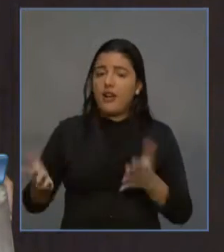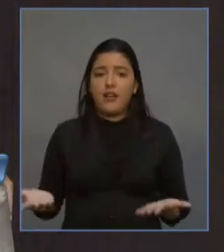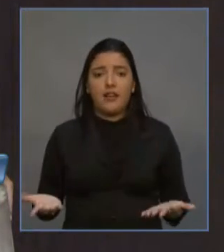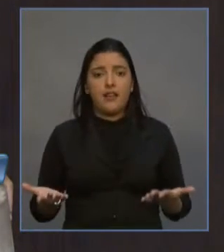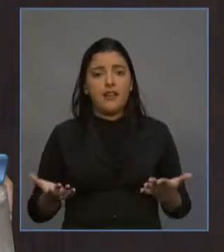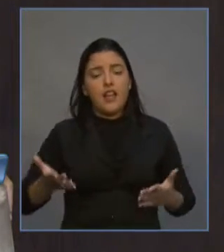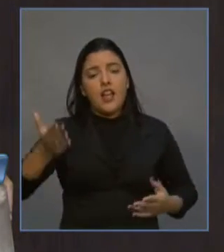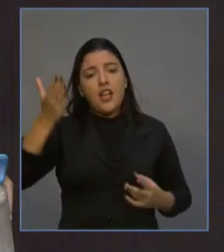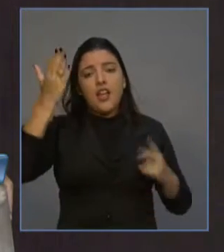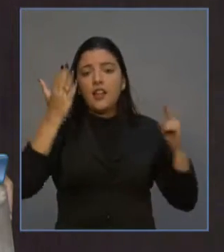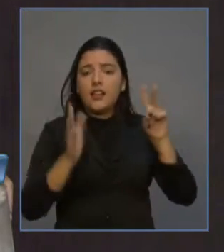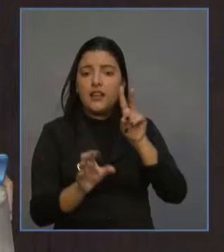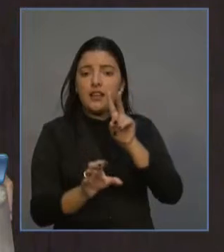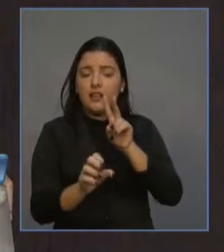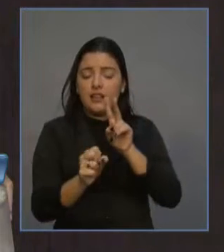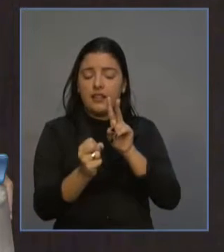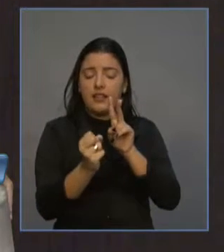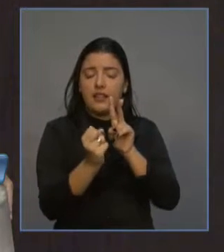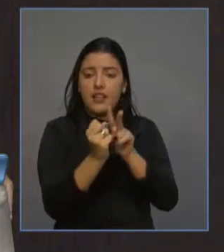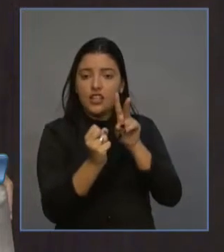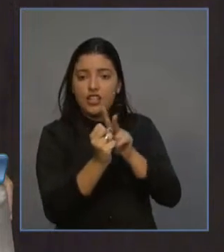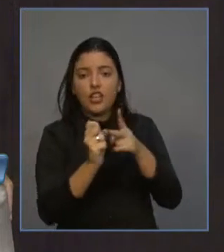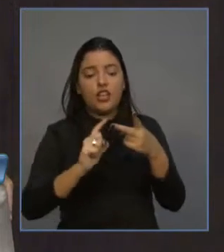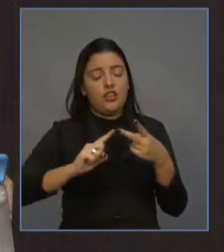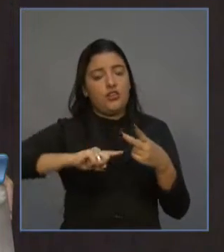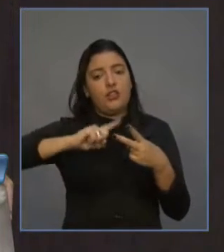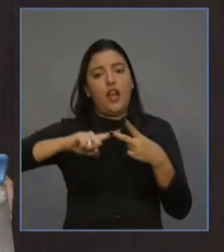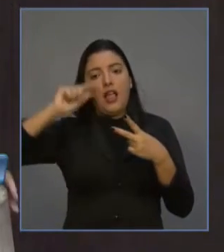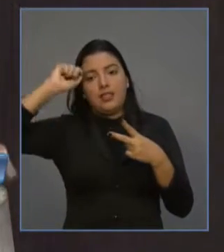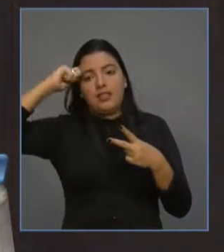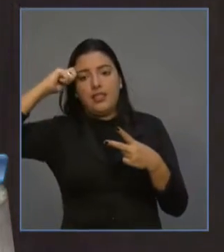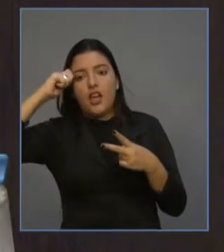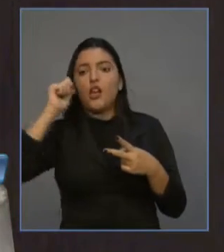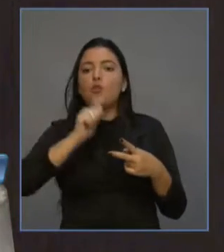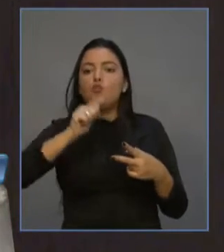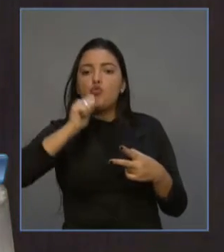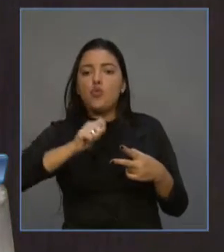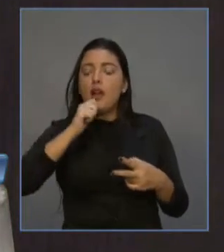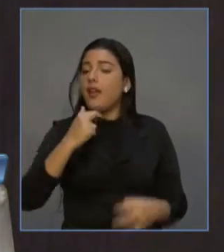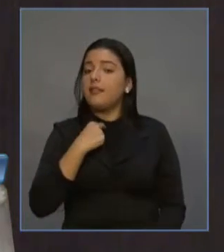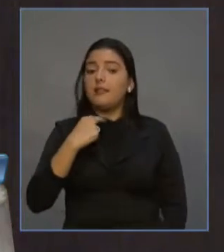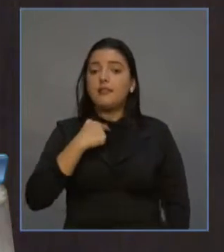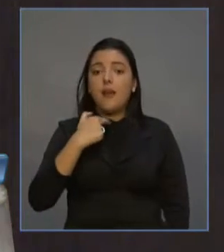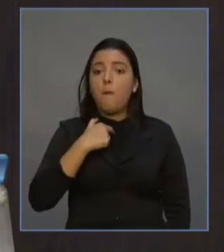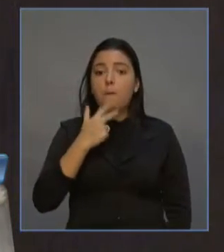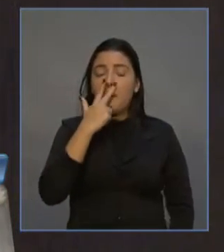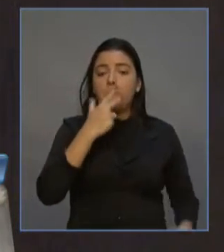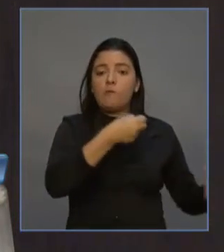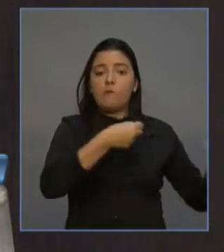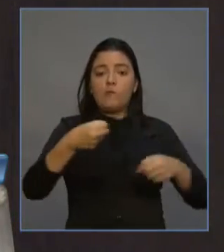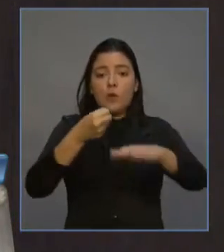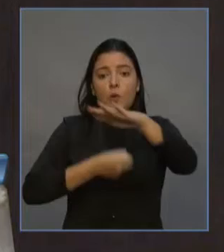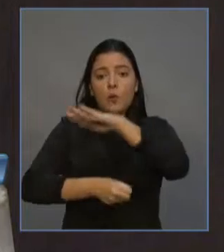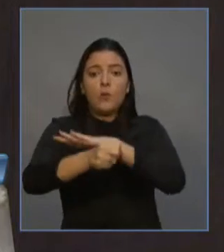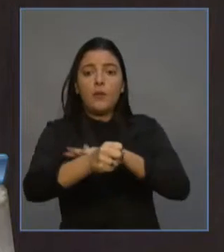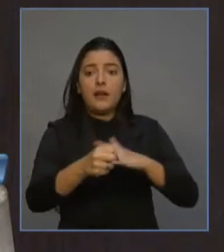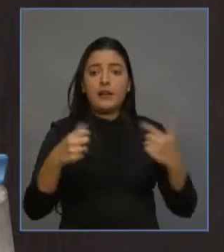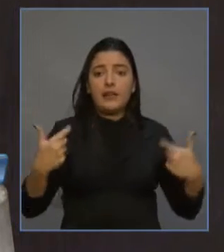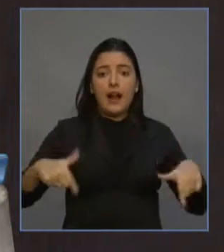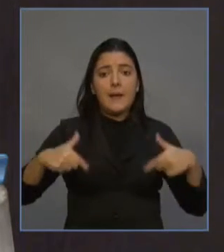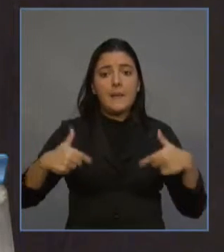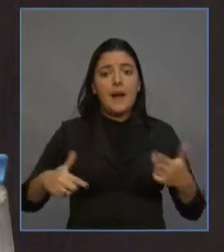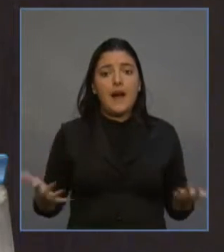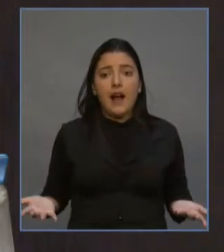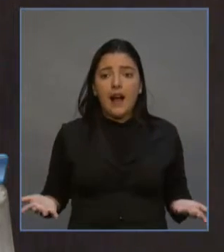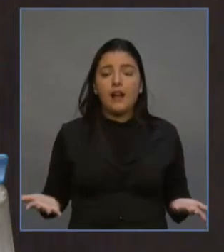os indígenas, negros e negras, mulheres, a juventude da periferia, não podia sequer se colocar na esfera pública. O que